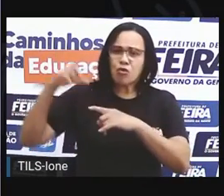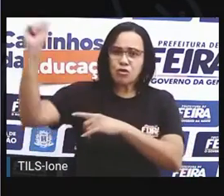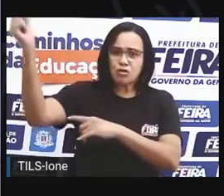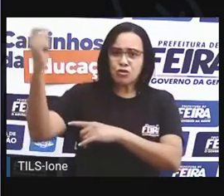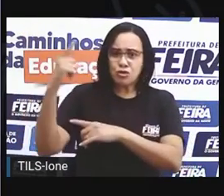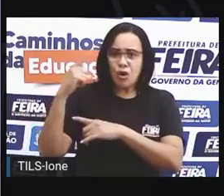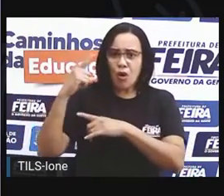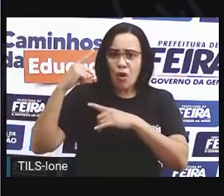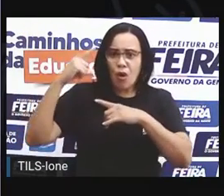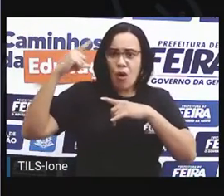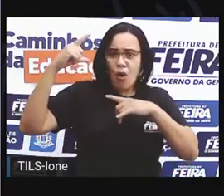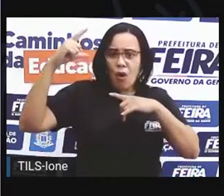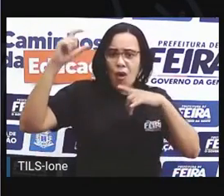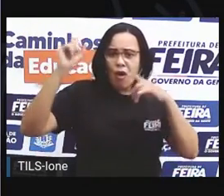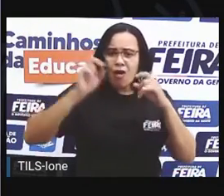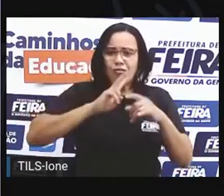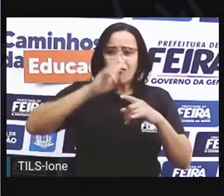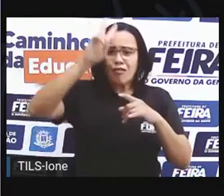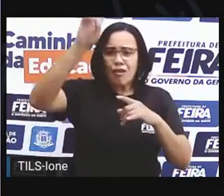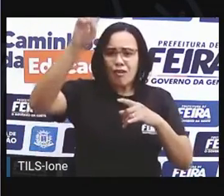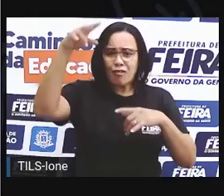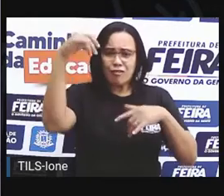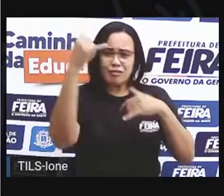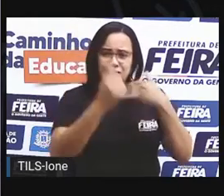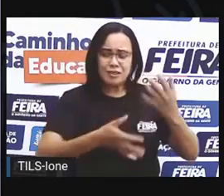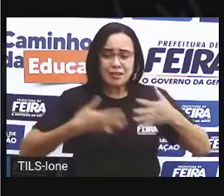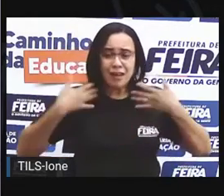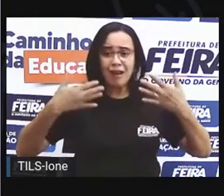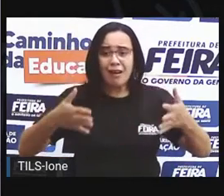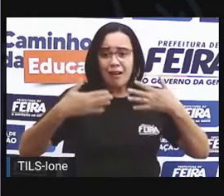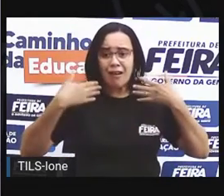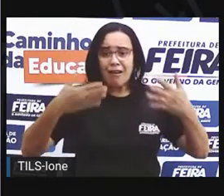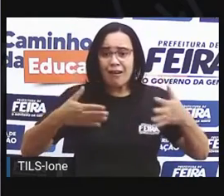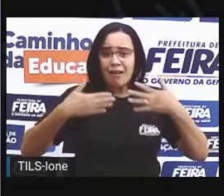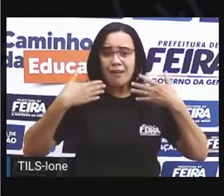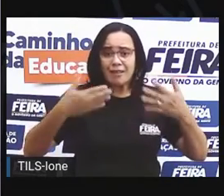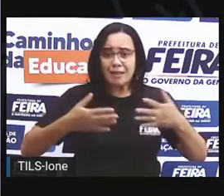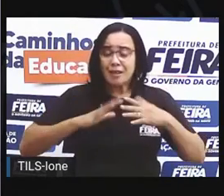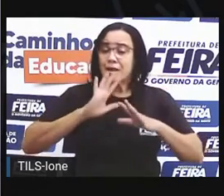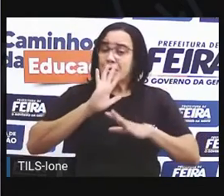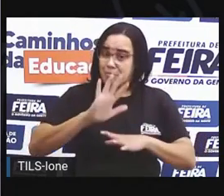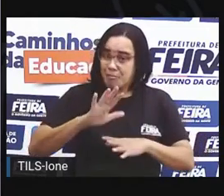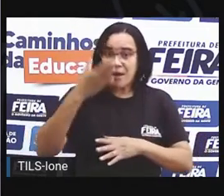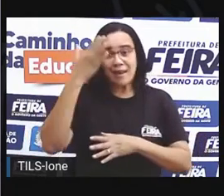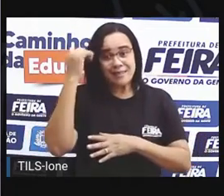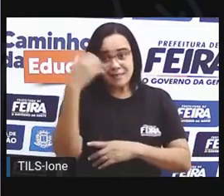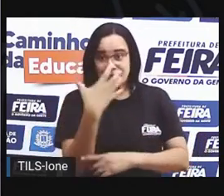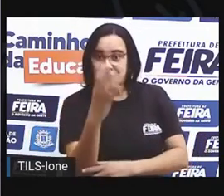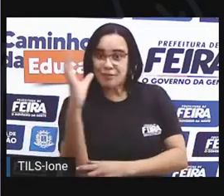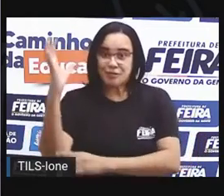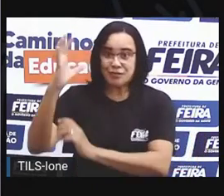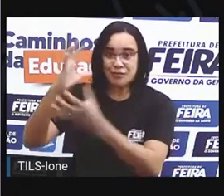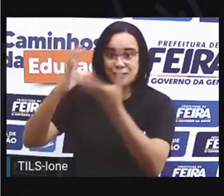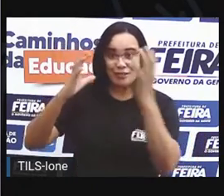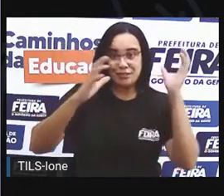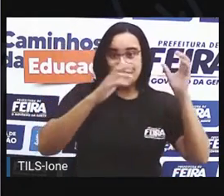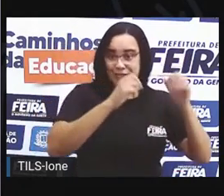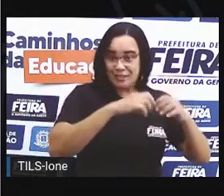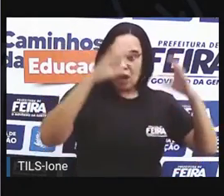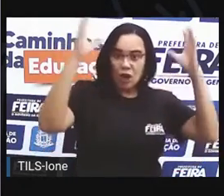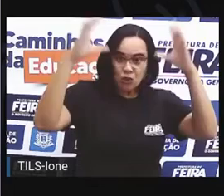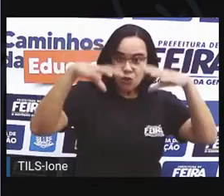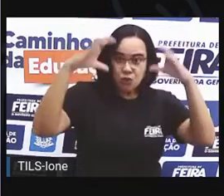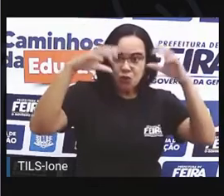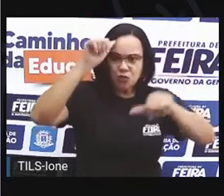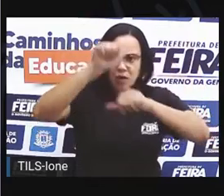bem amarelo, fazendo bastante calor. Mas a floresta é assim, sabe, meninada? Ora faz chuva, ora